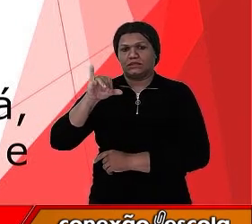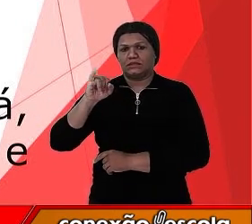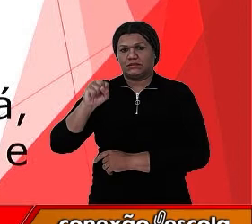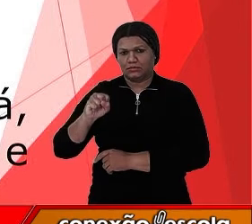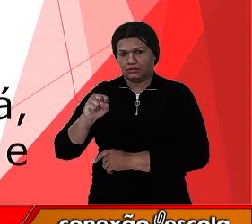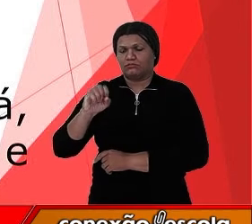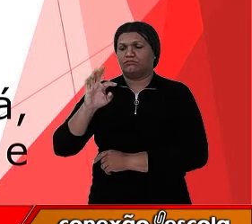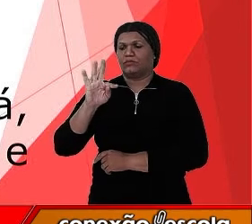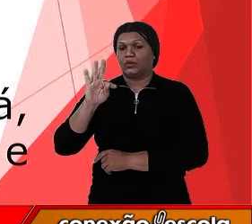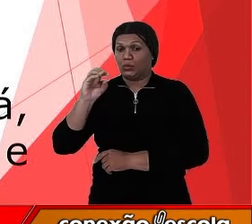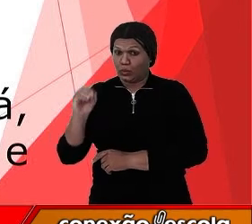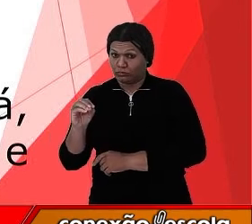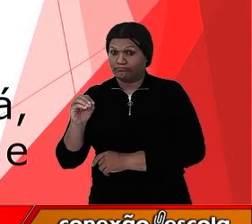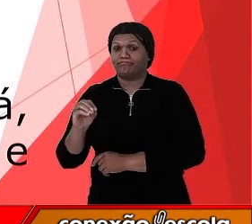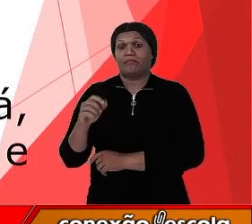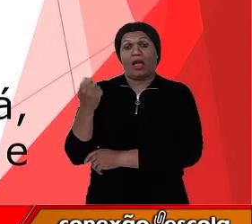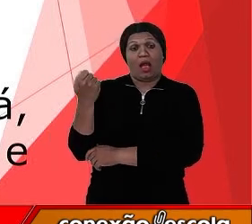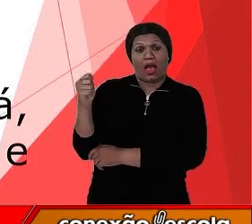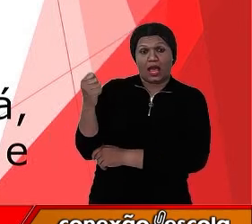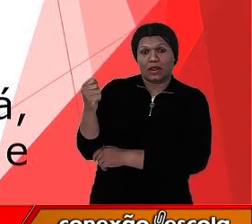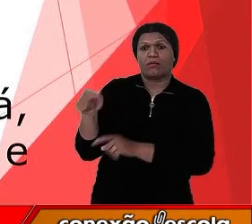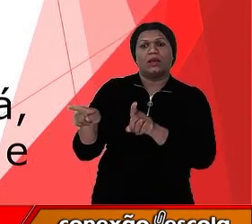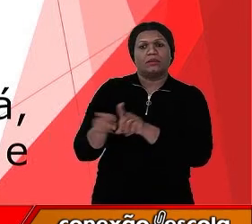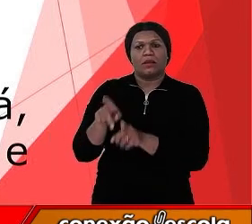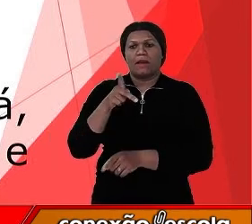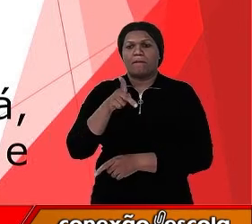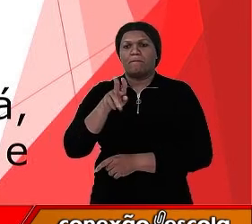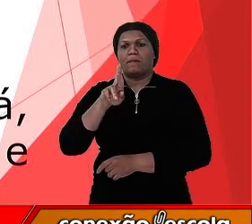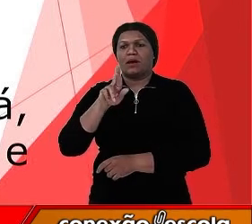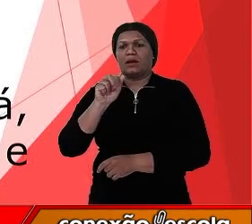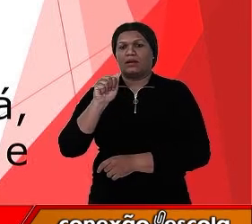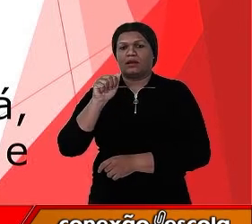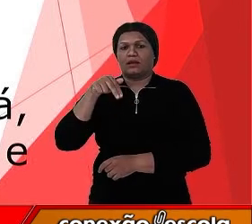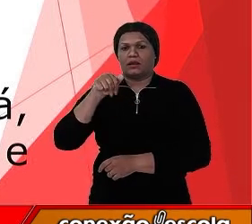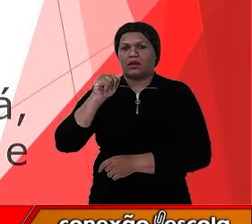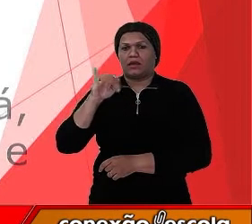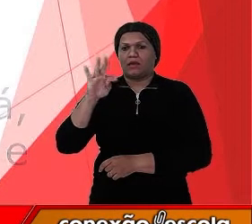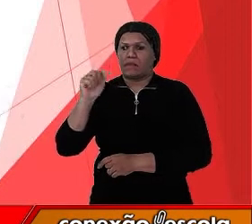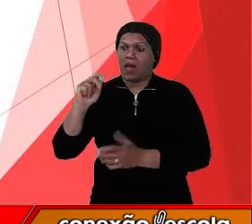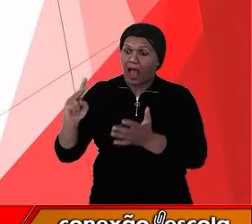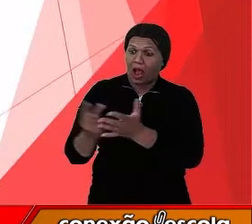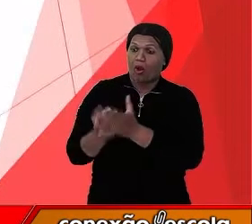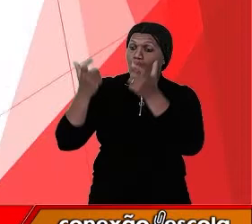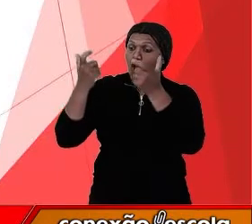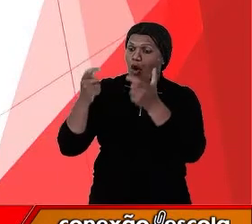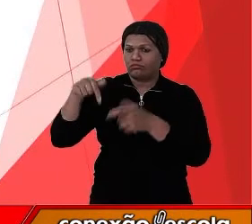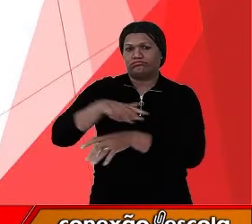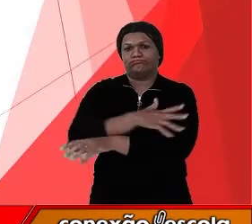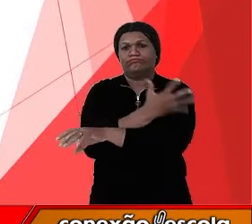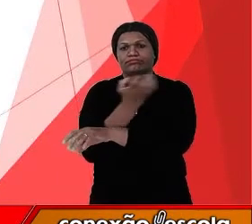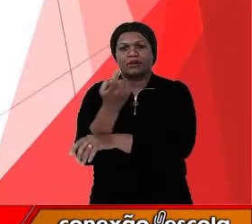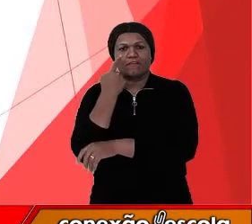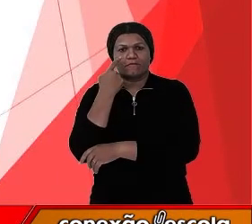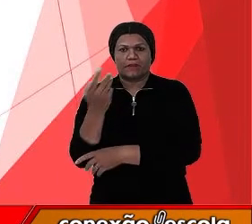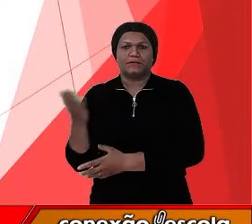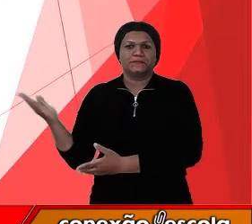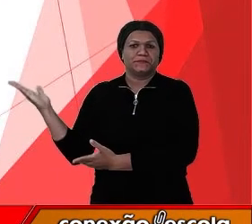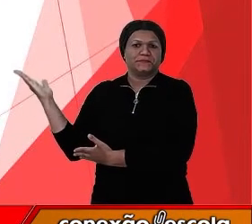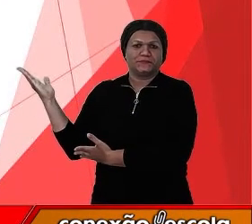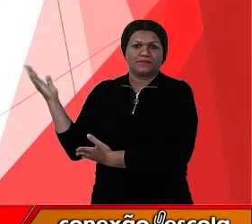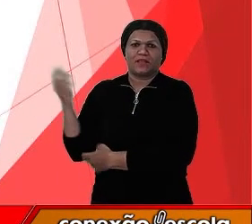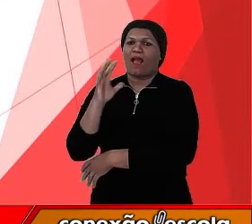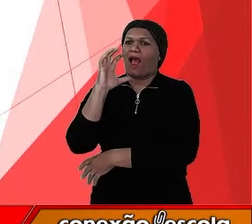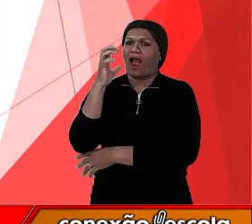Parnaiba ocorrem na região do Cerrado super da hora né Se Liga Aí na imagem do cerrado para vocês